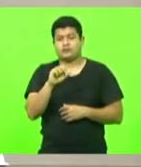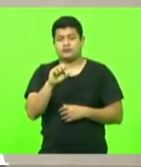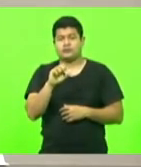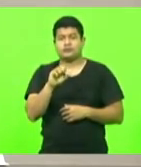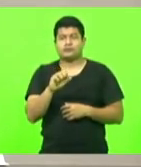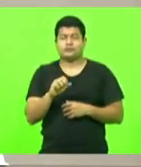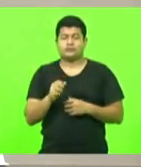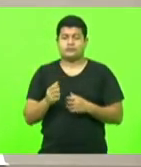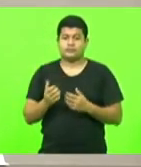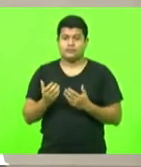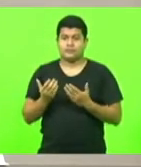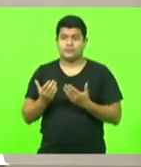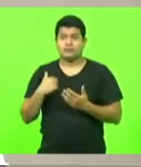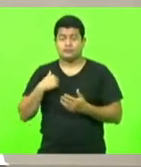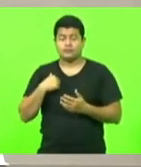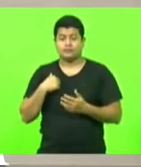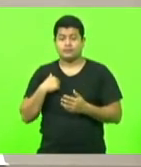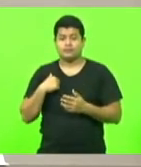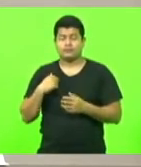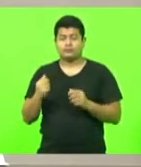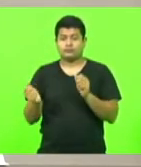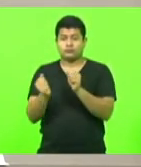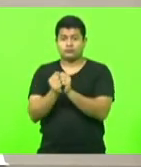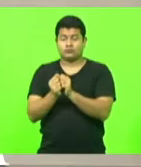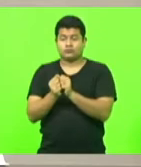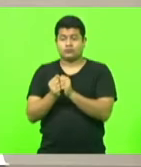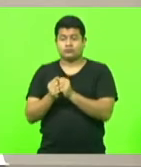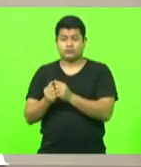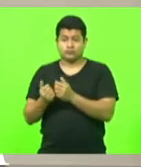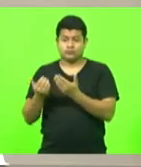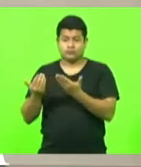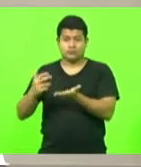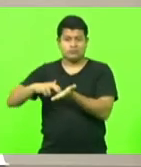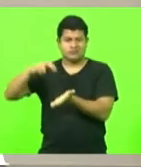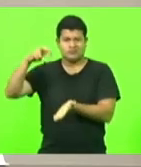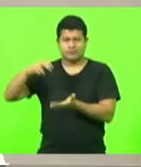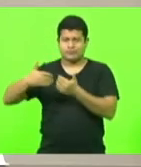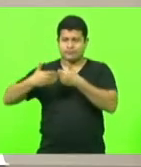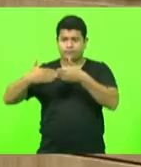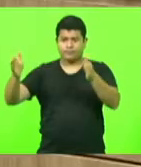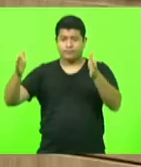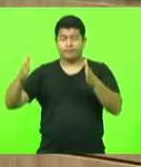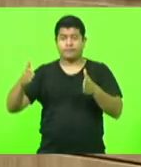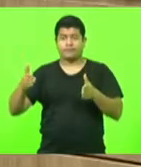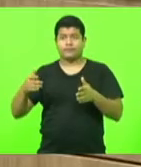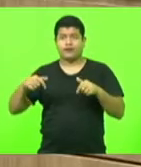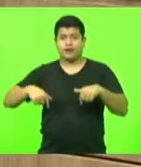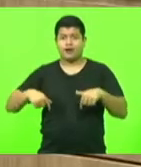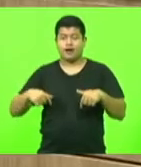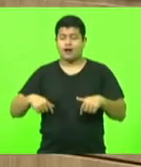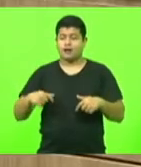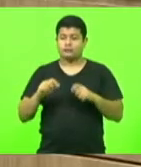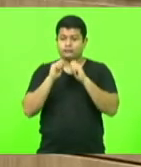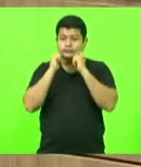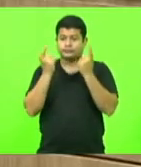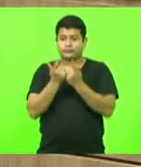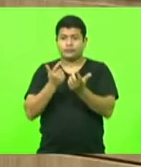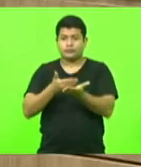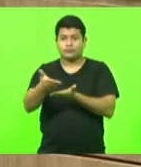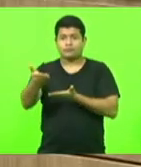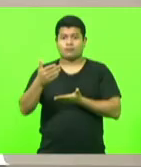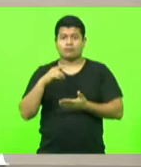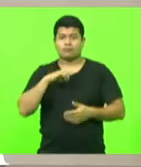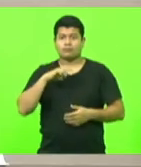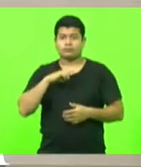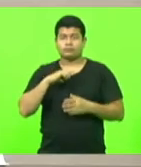Tive a oportunidade hoje pela manhã de estar na abertura de um evento tão importante aqui nessa casa, onde tem uma